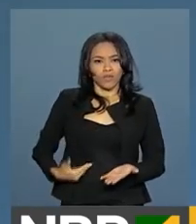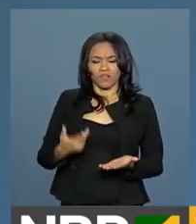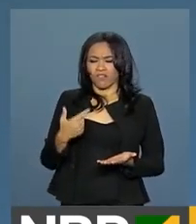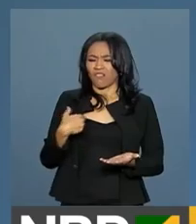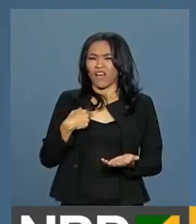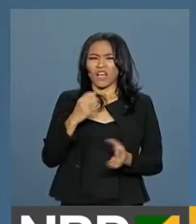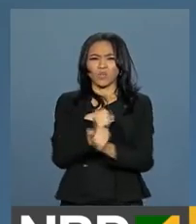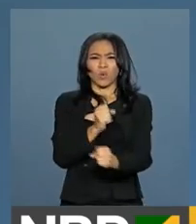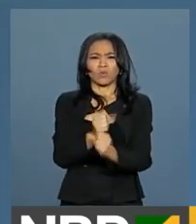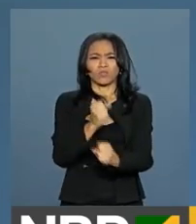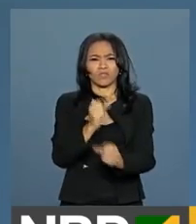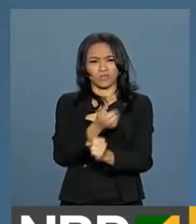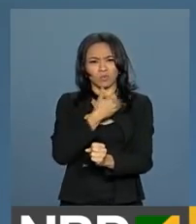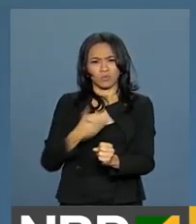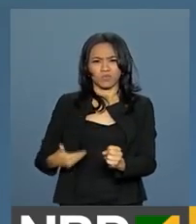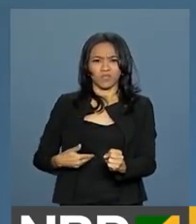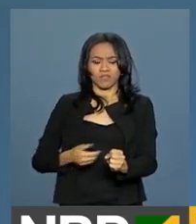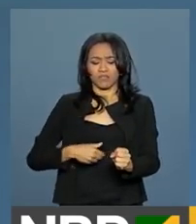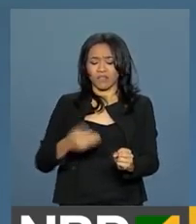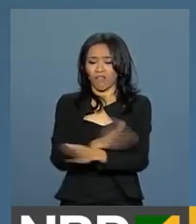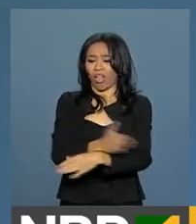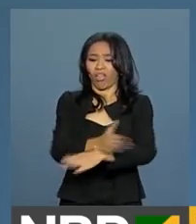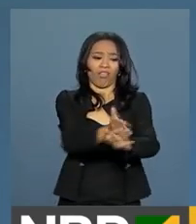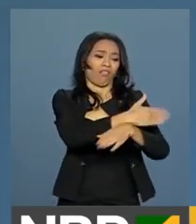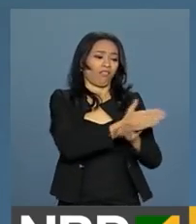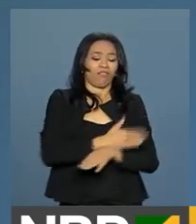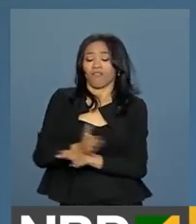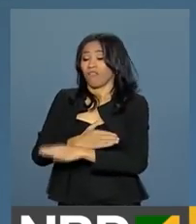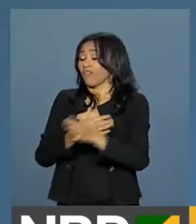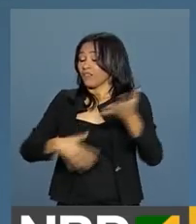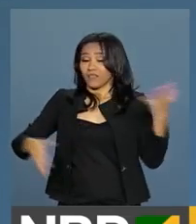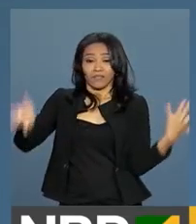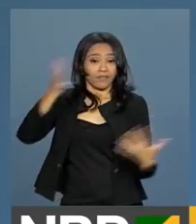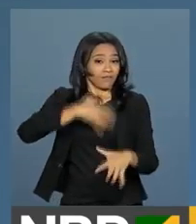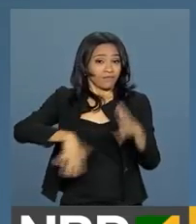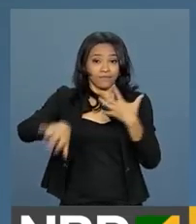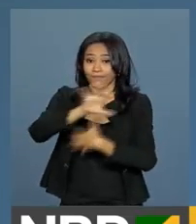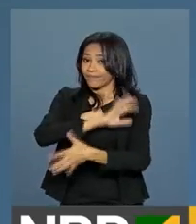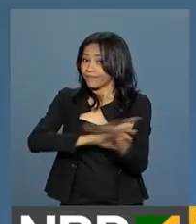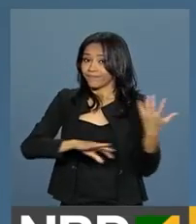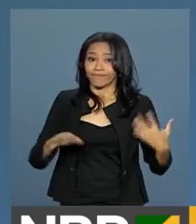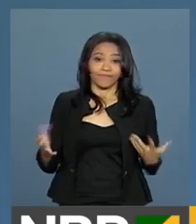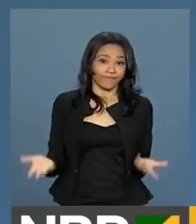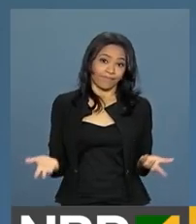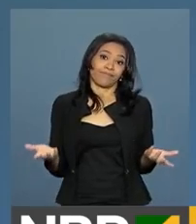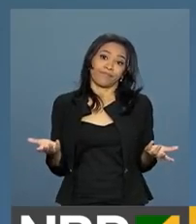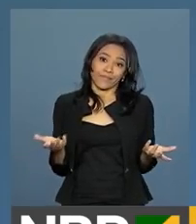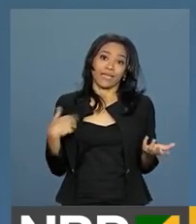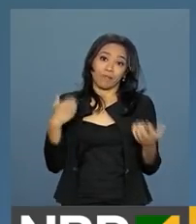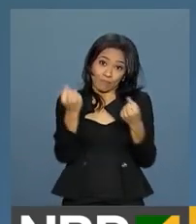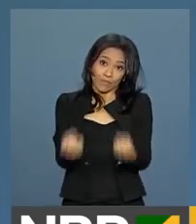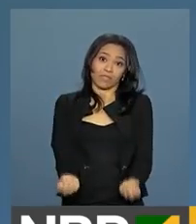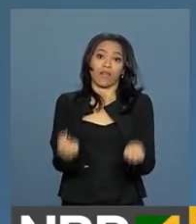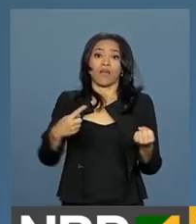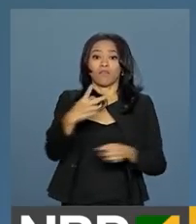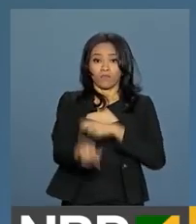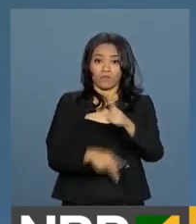públicas era um fardo cada vez maior sobre o ombro do brasileiro